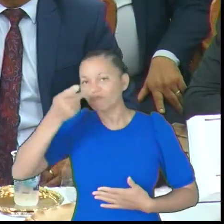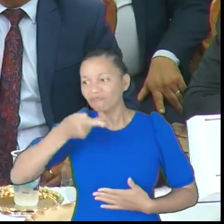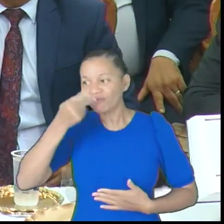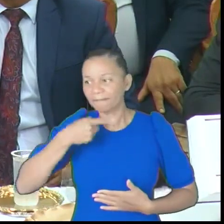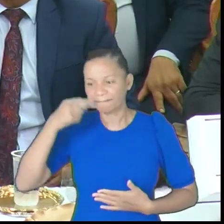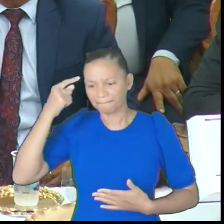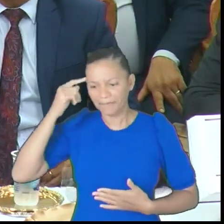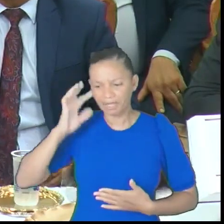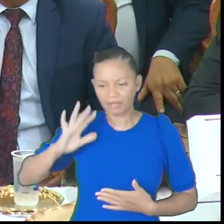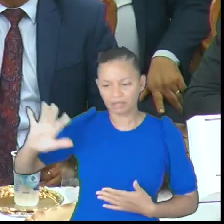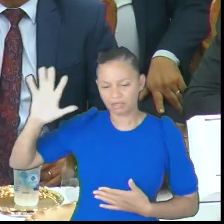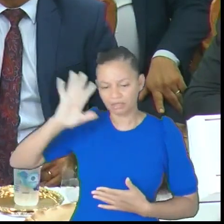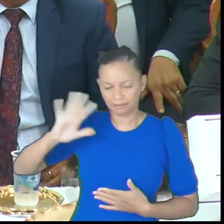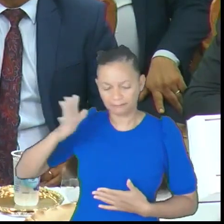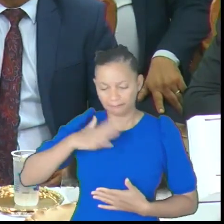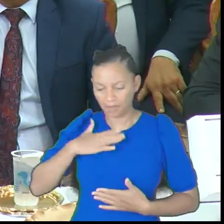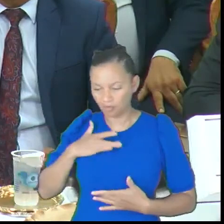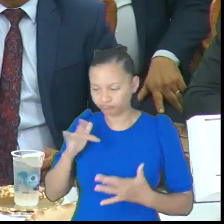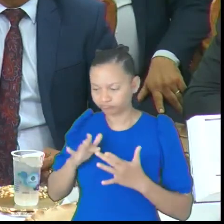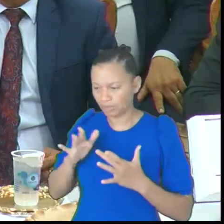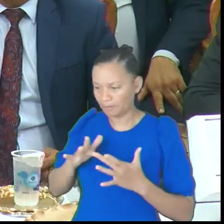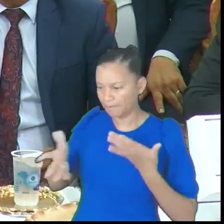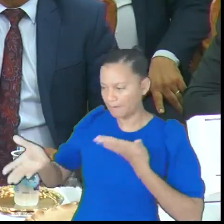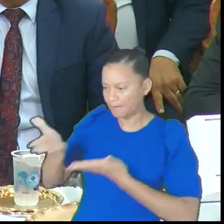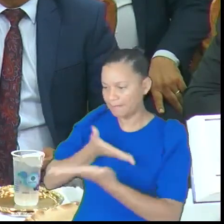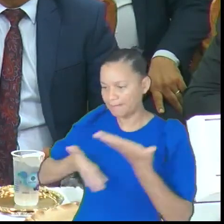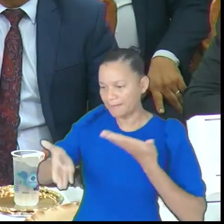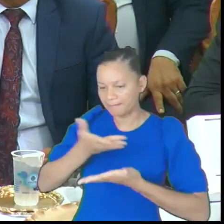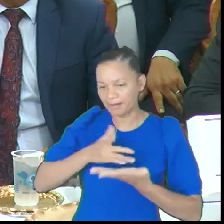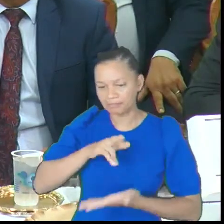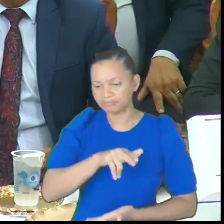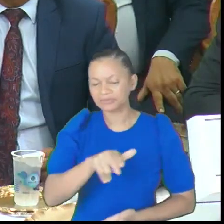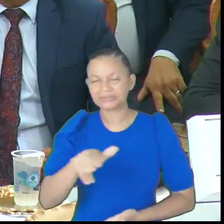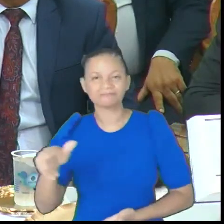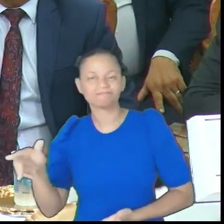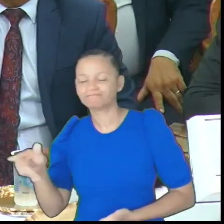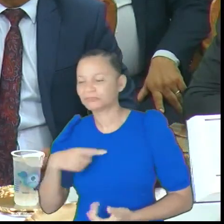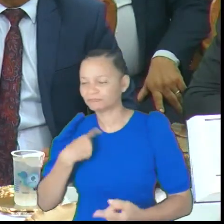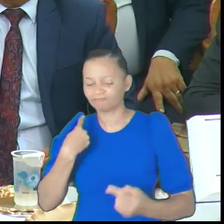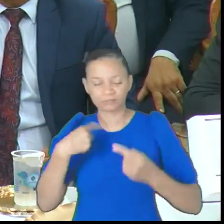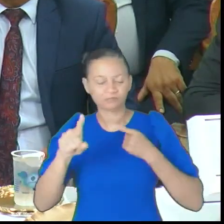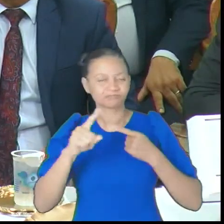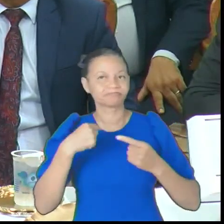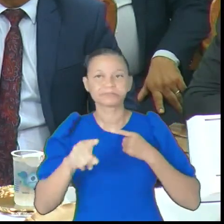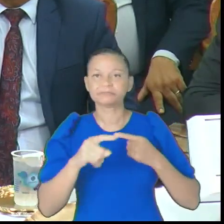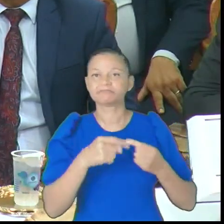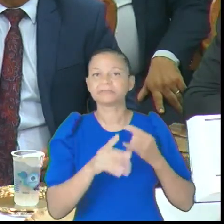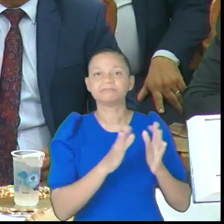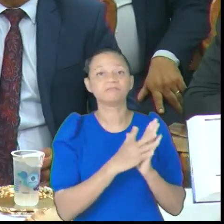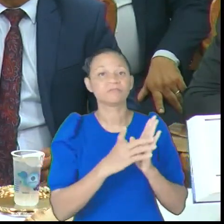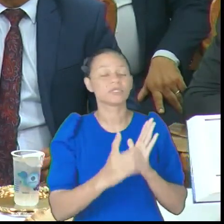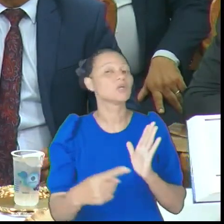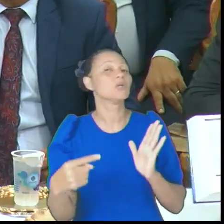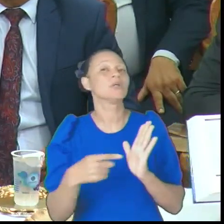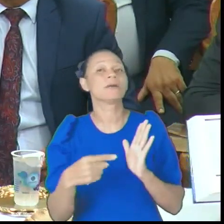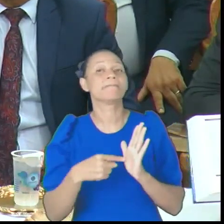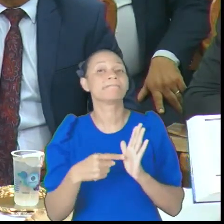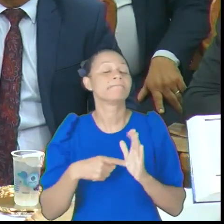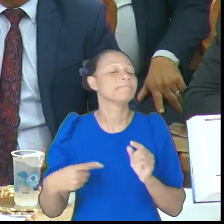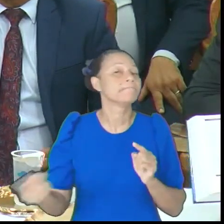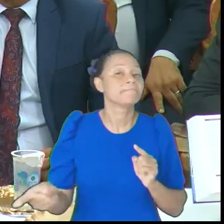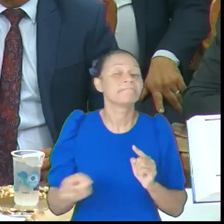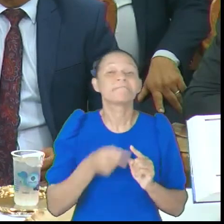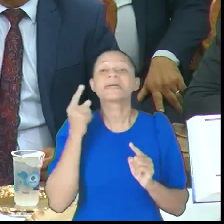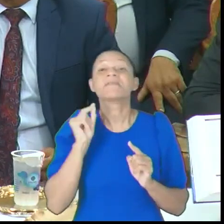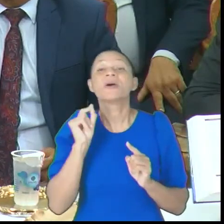meu pensamento, como o meu relacionamento com os irmãos já não coadunam com a palavra de Deus, isso é o primeiro